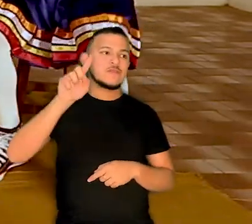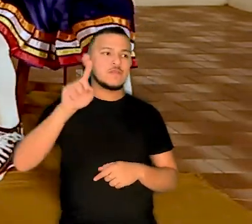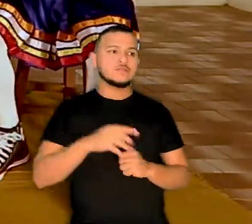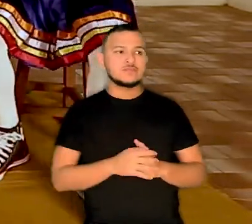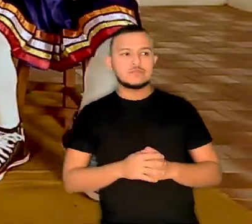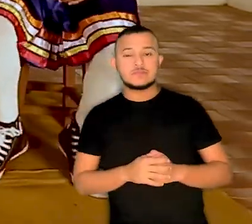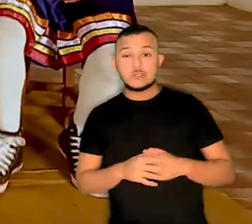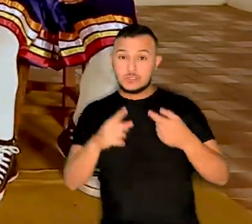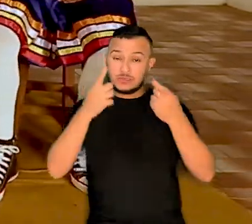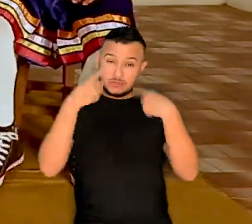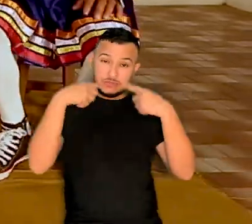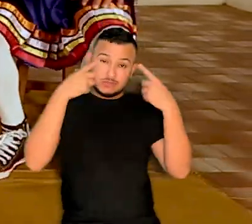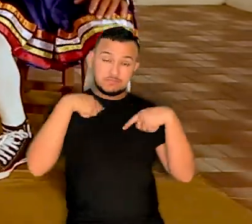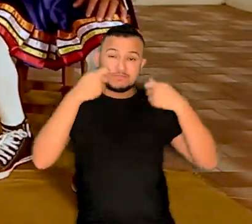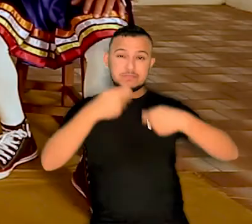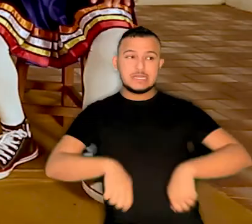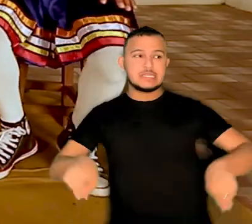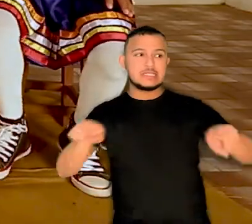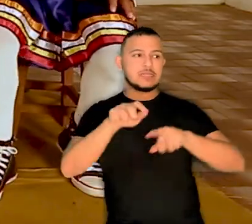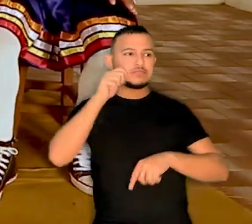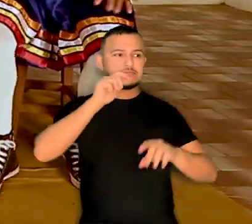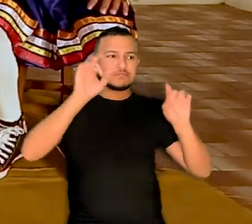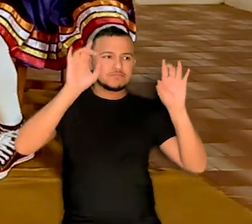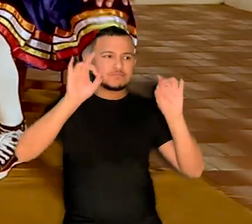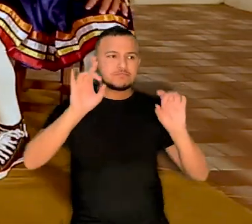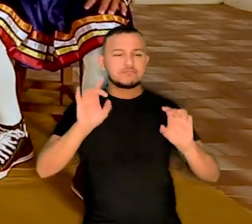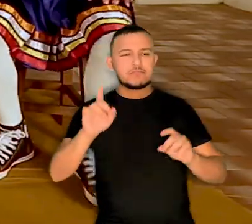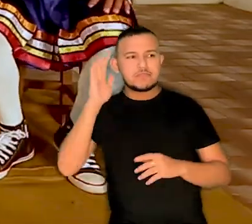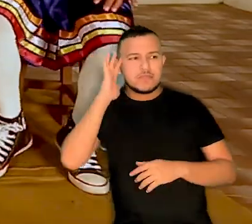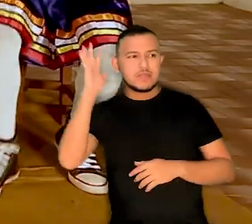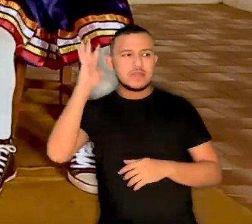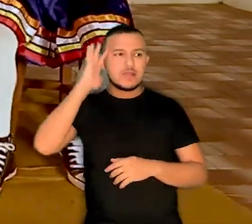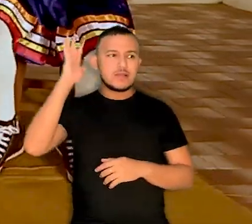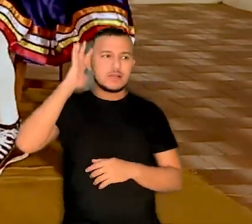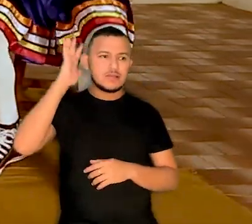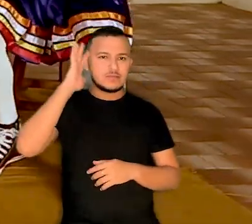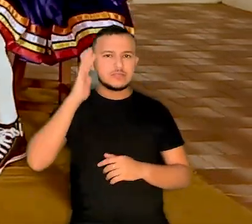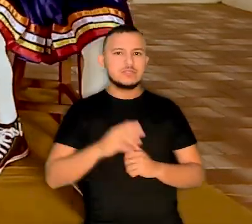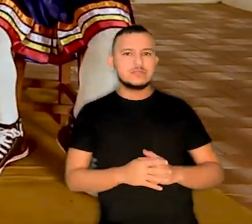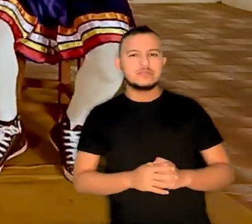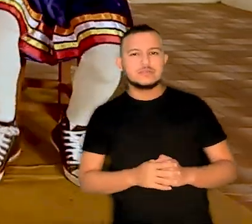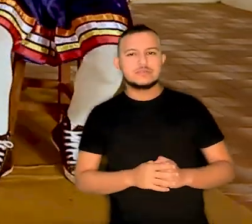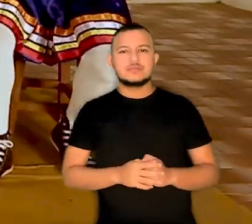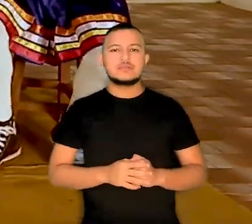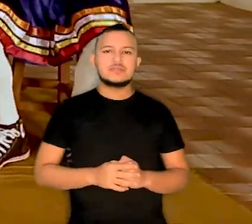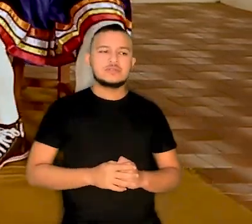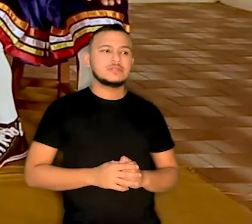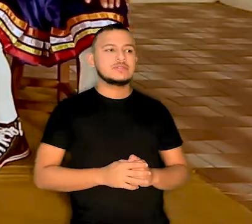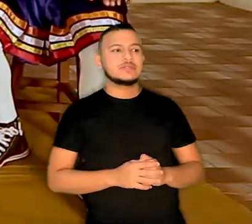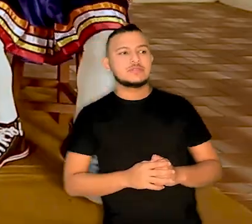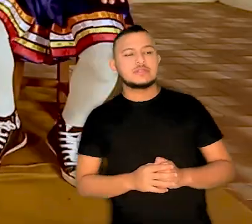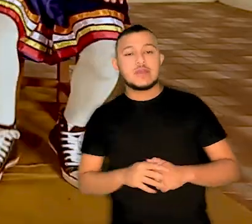acabar. Não chore, donzela querida, não fique pensando que eu vou me acabar.